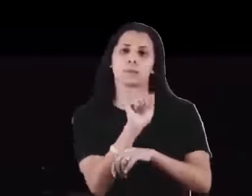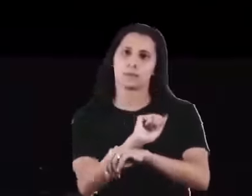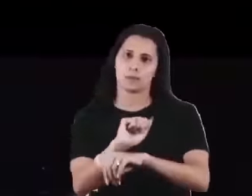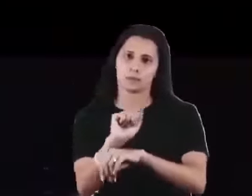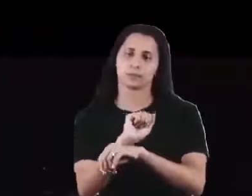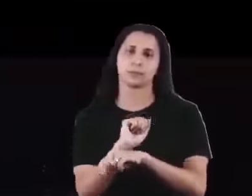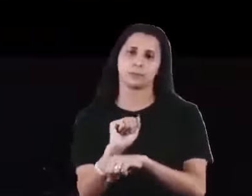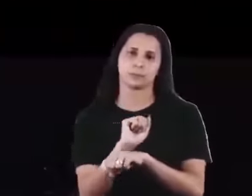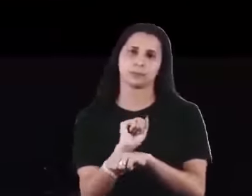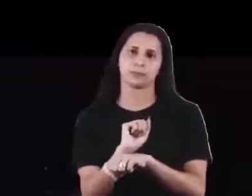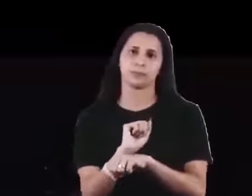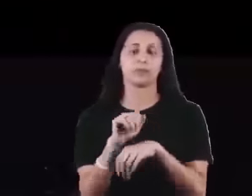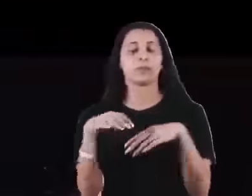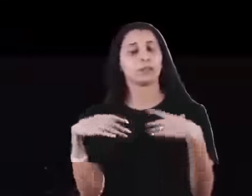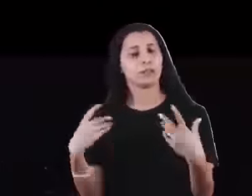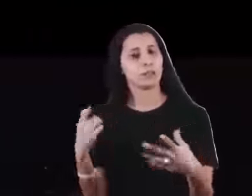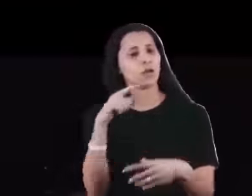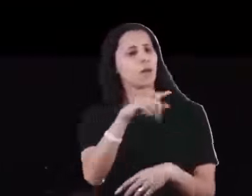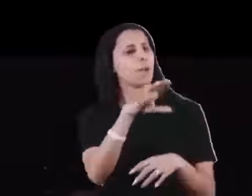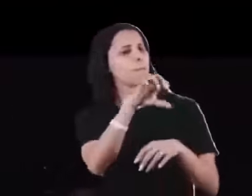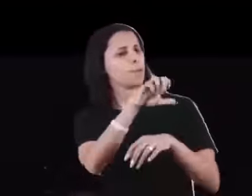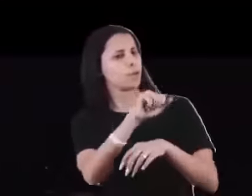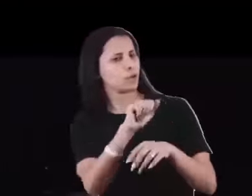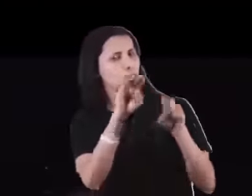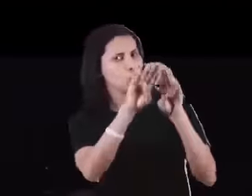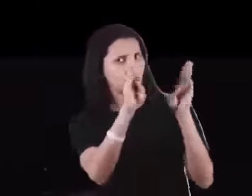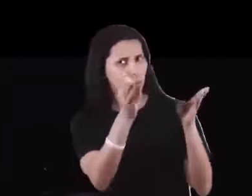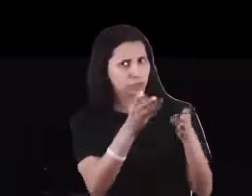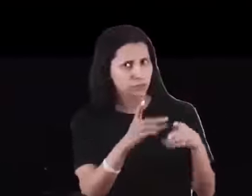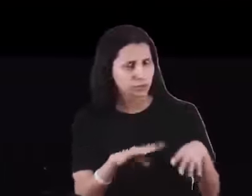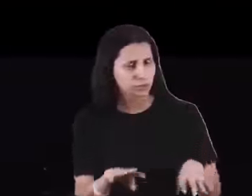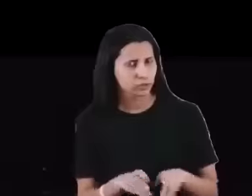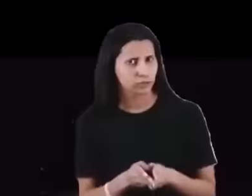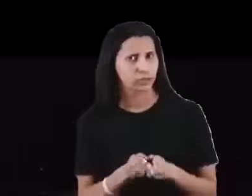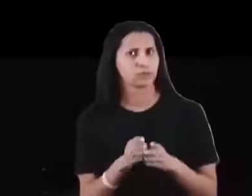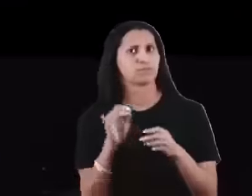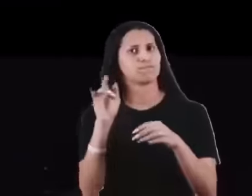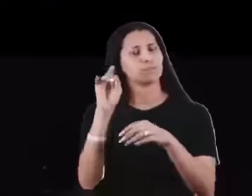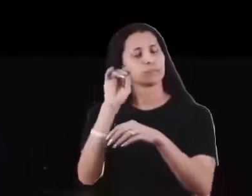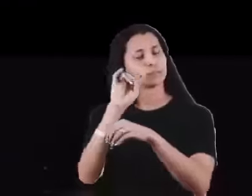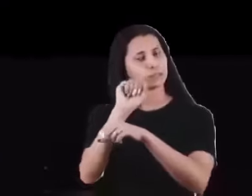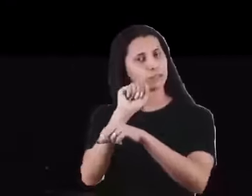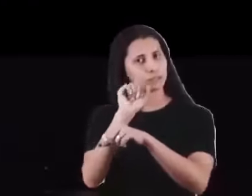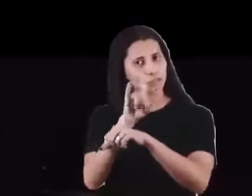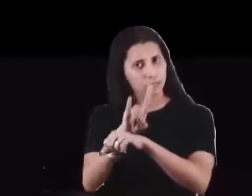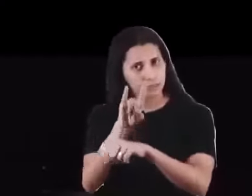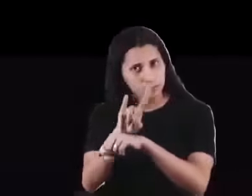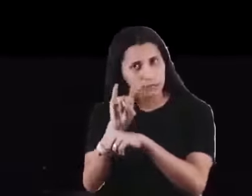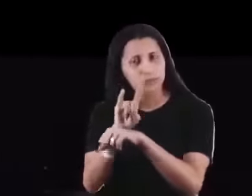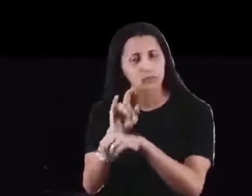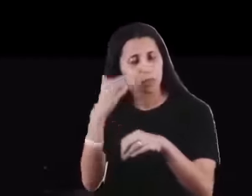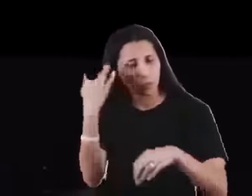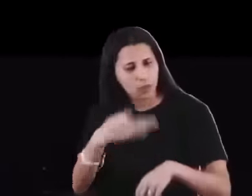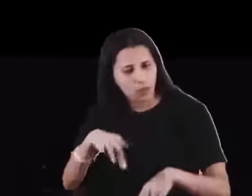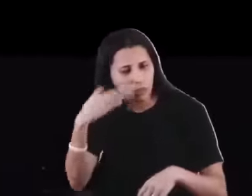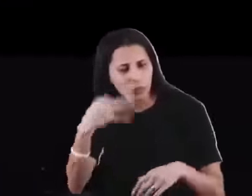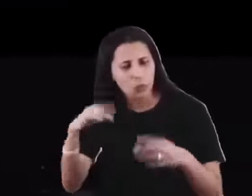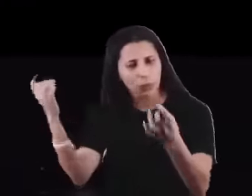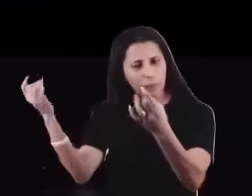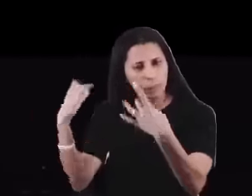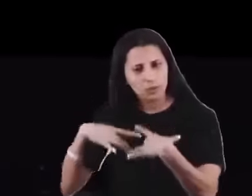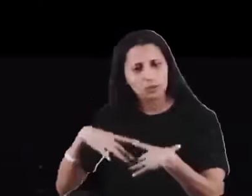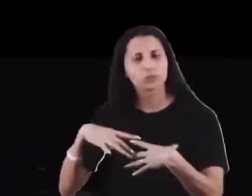Perdoado Abraão que ela pegou um objeto da traição da dor do abandono do descaso